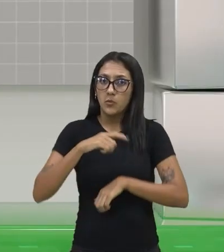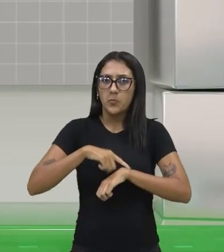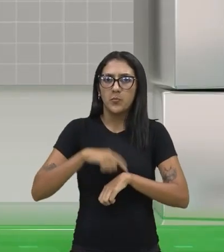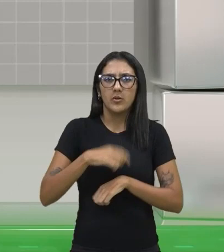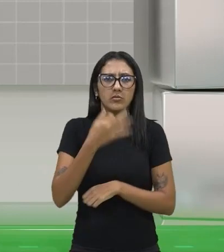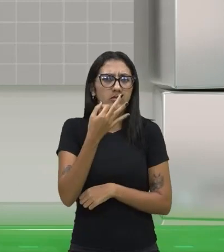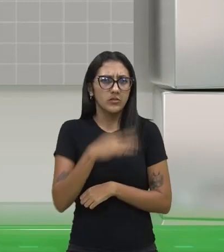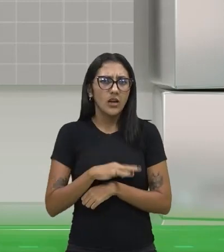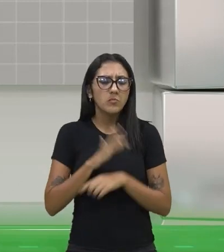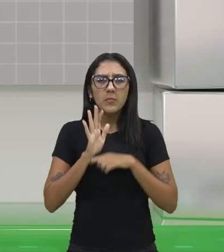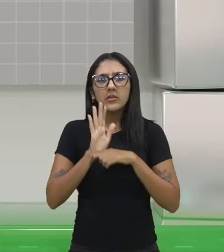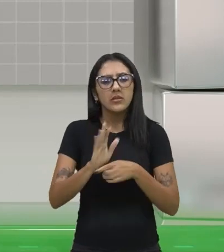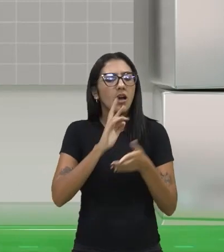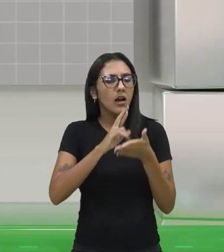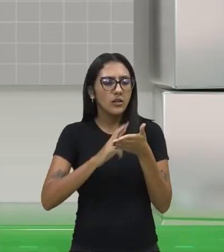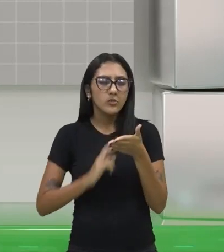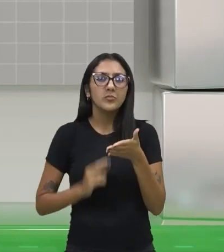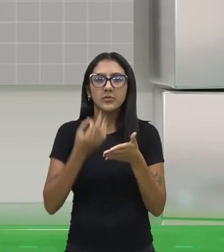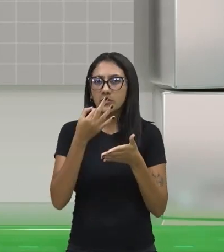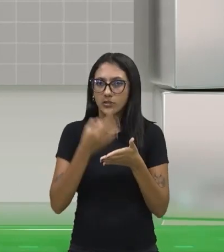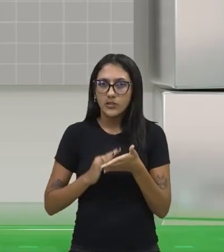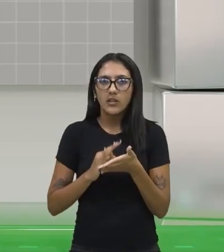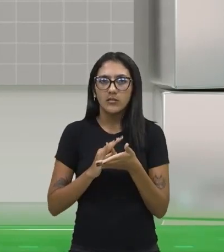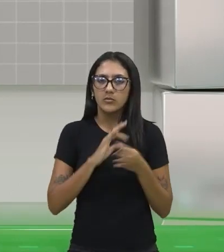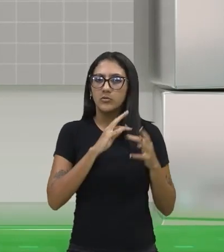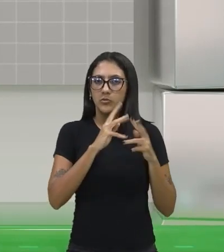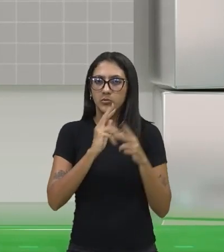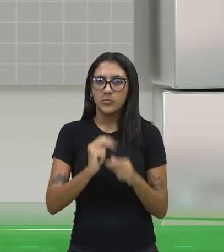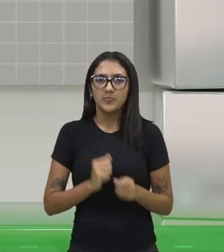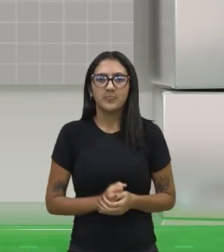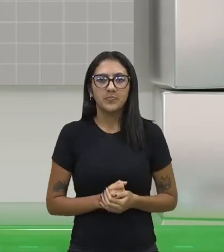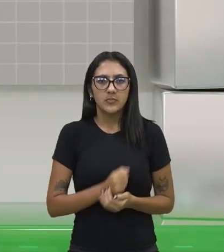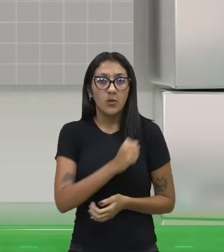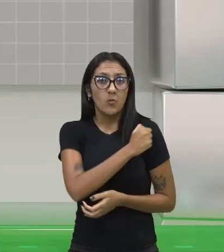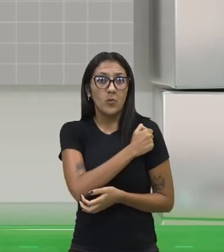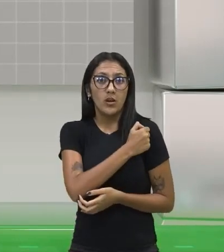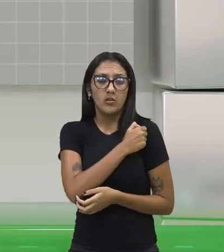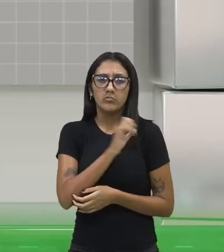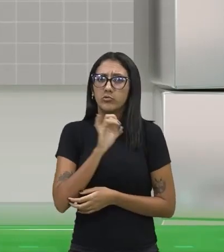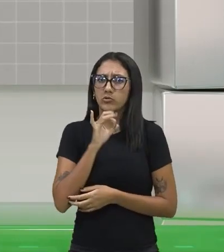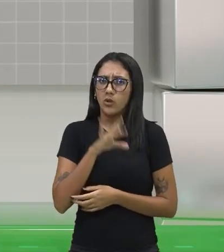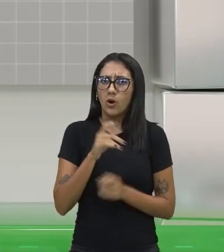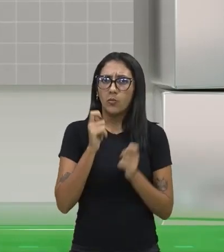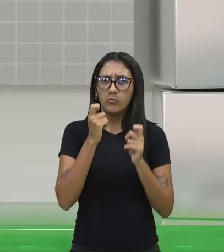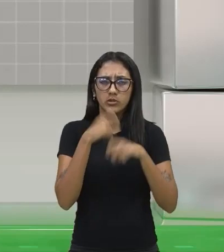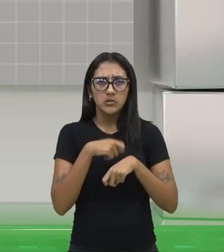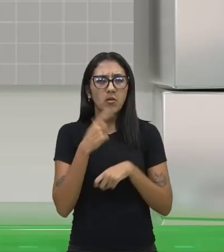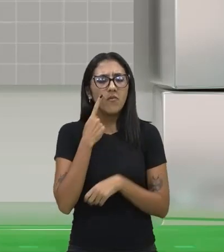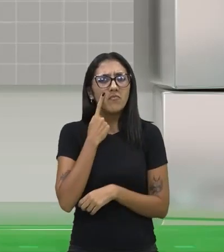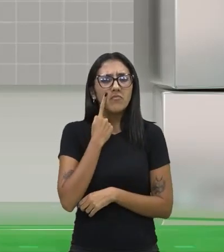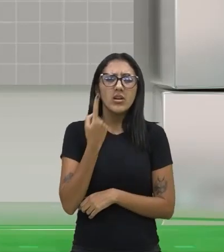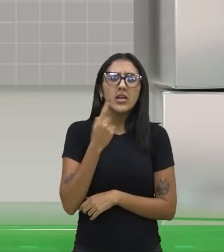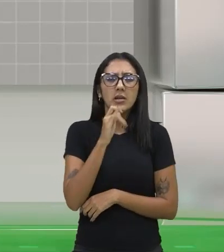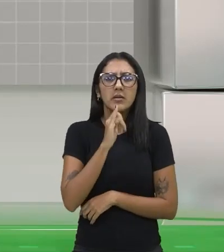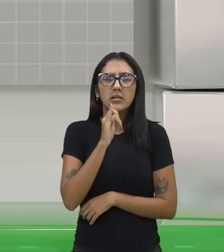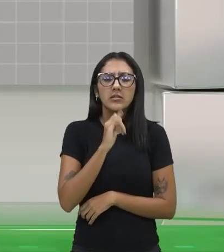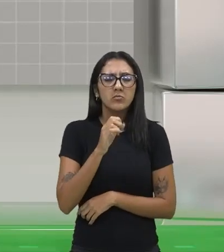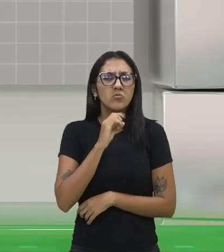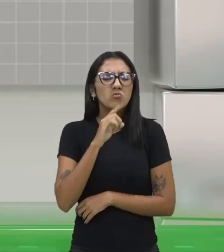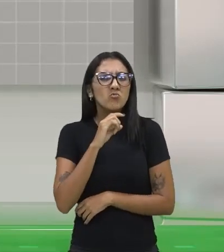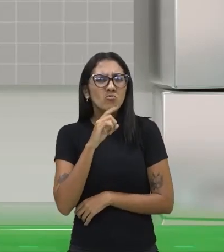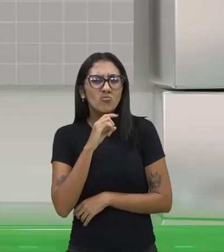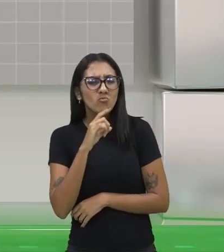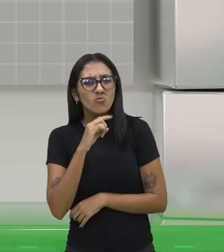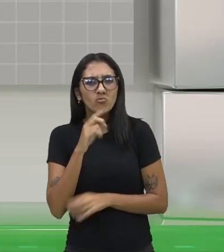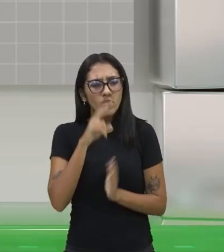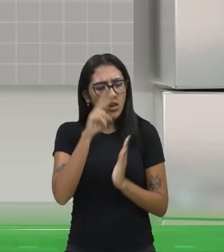correção dessas atividades, né? Então, o aluno ele só vai poder verificar se ele teve dúvidas naquelas questões, se